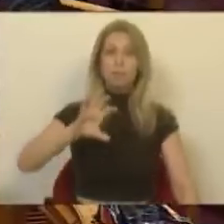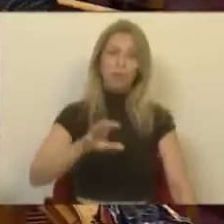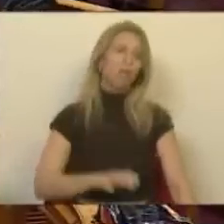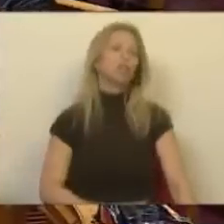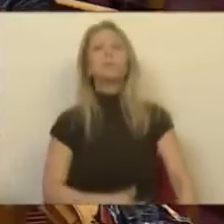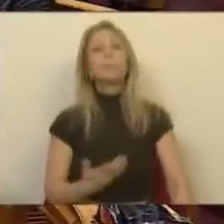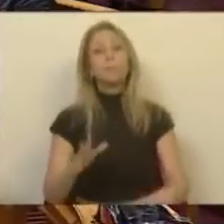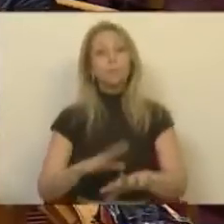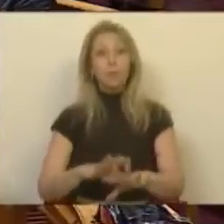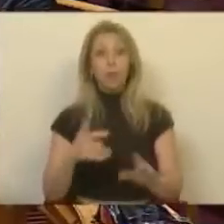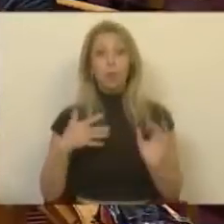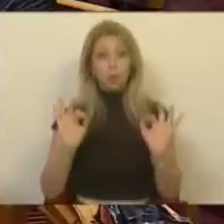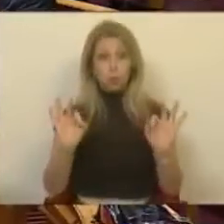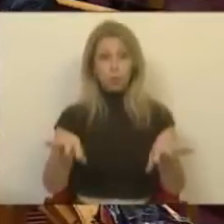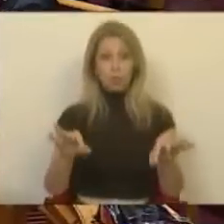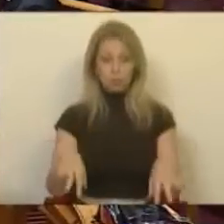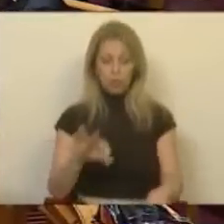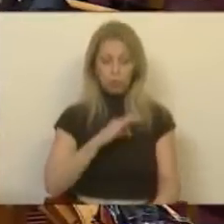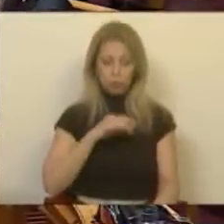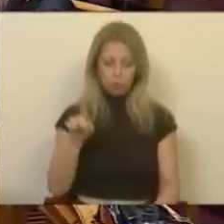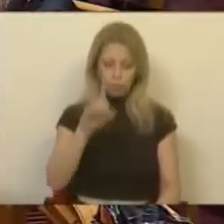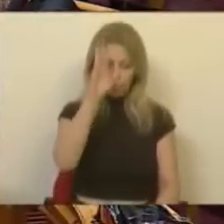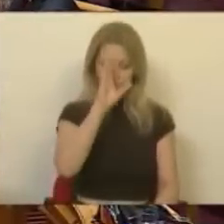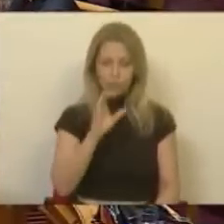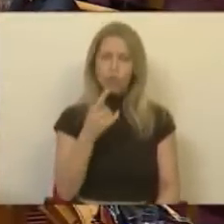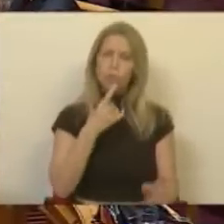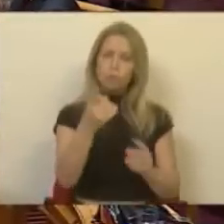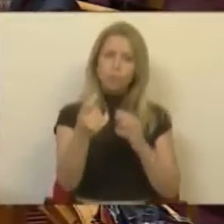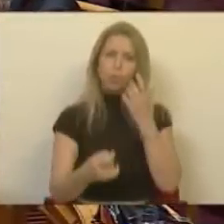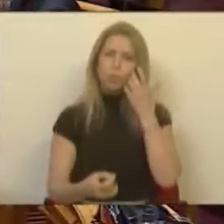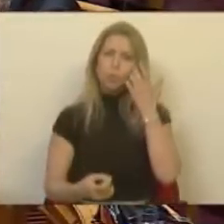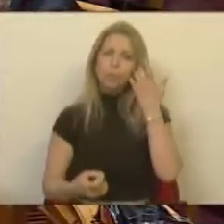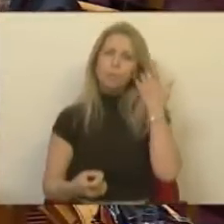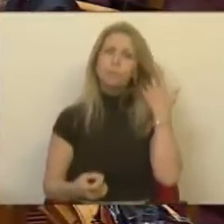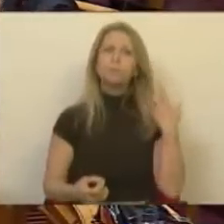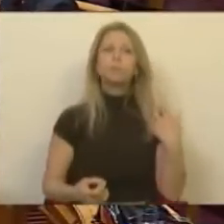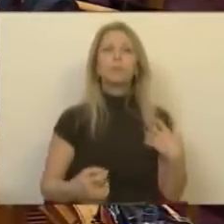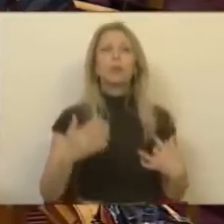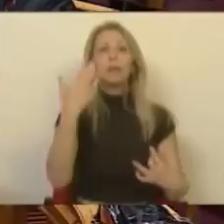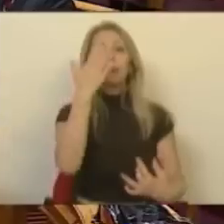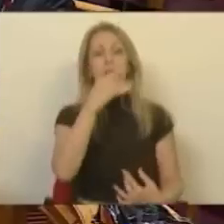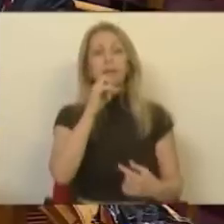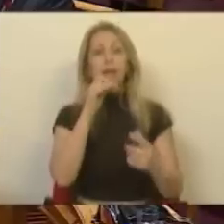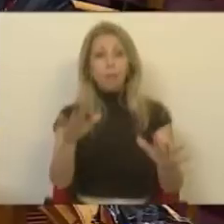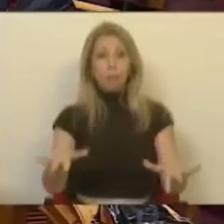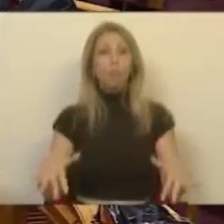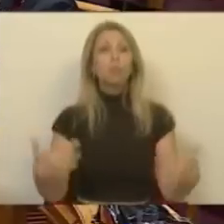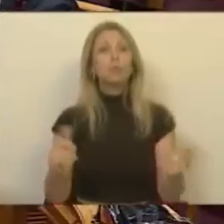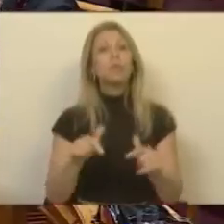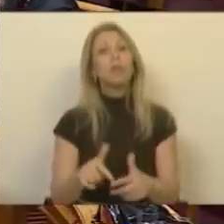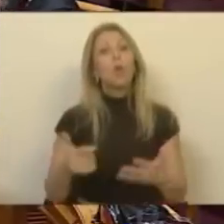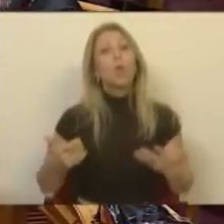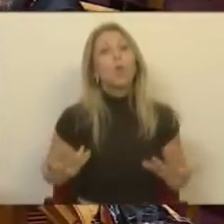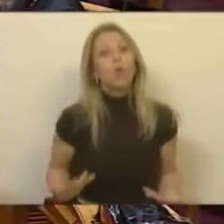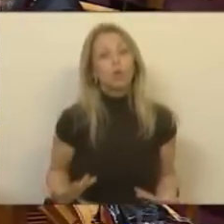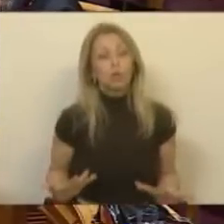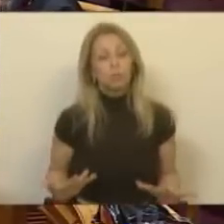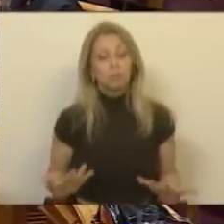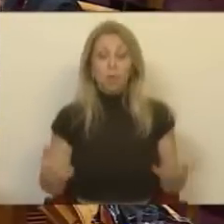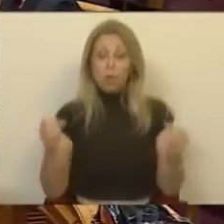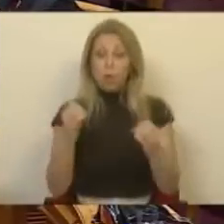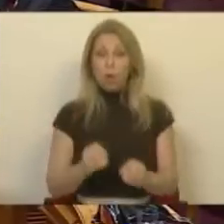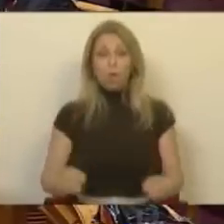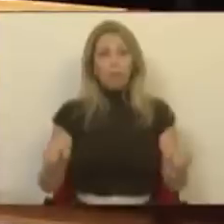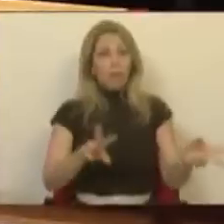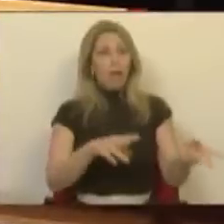e por isso termino senhor primeiro ministro perguntando se é possível hoje na inexistência de